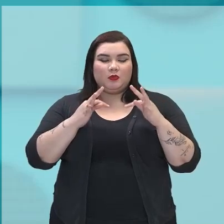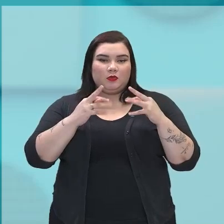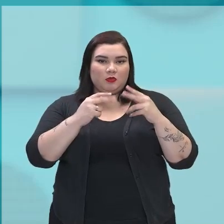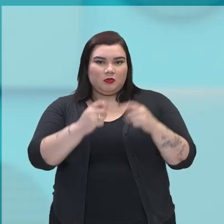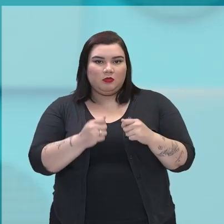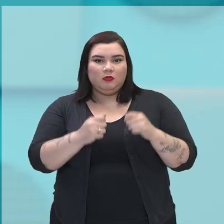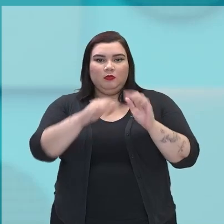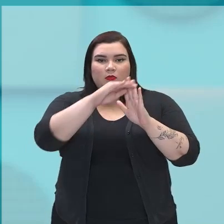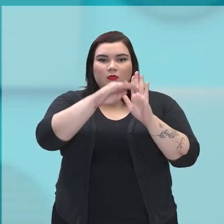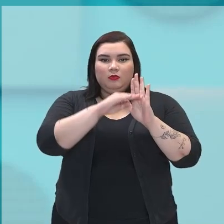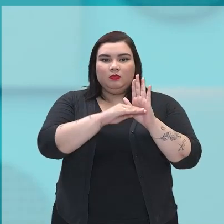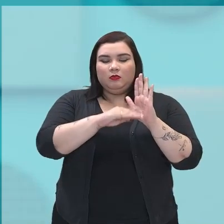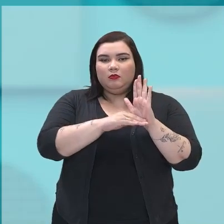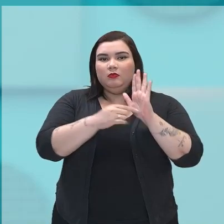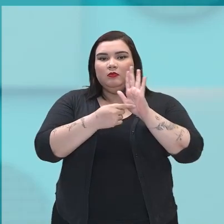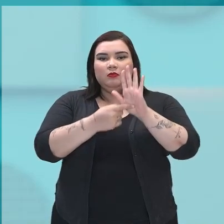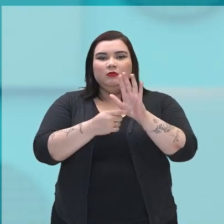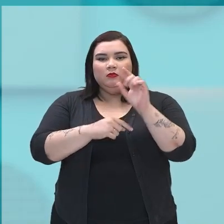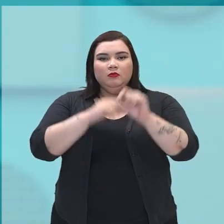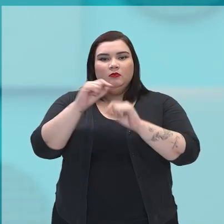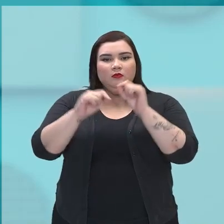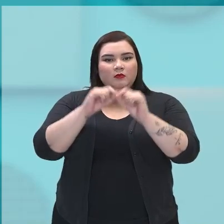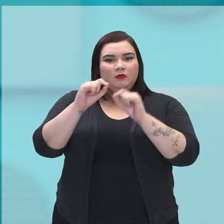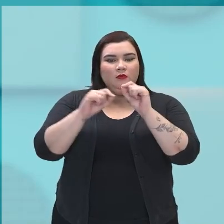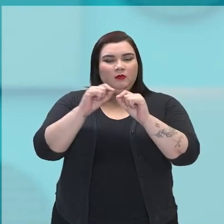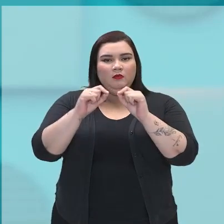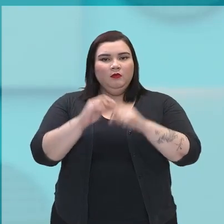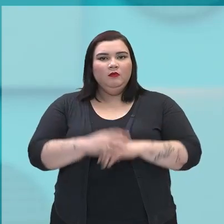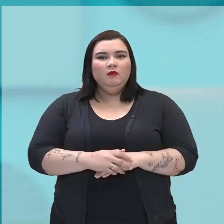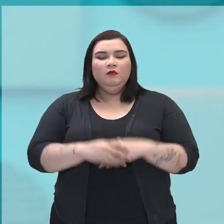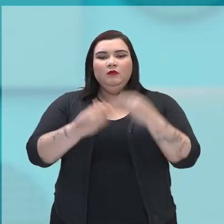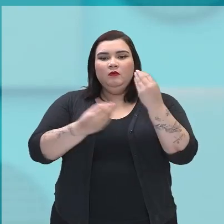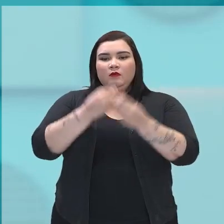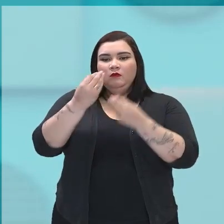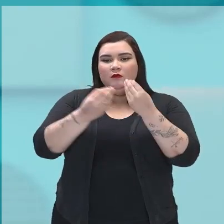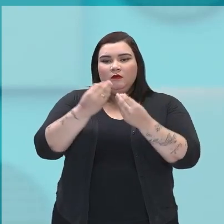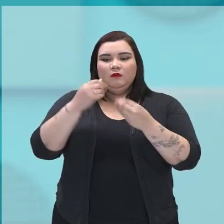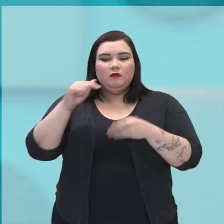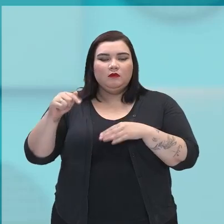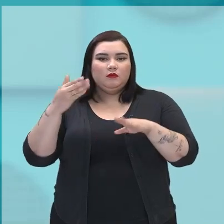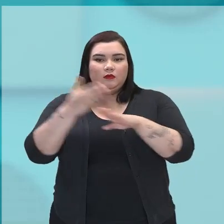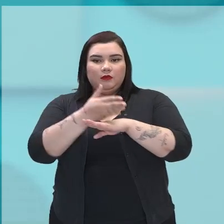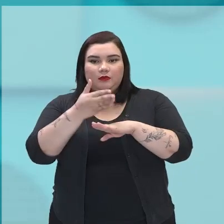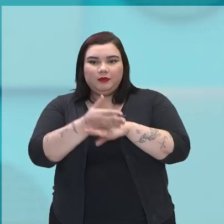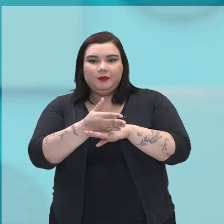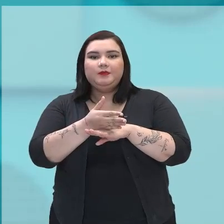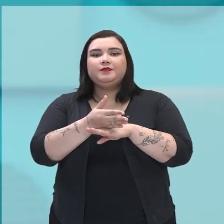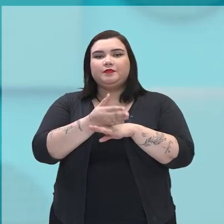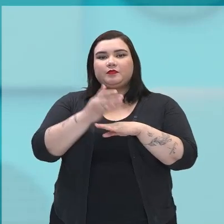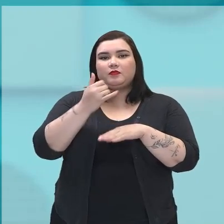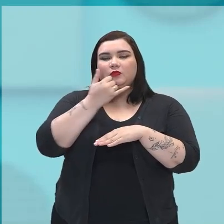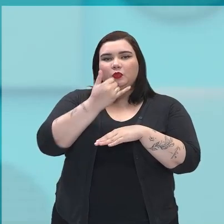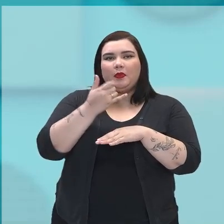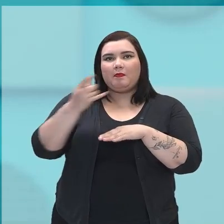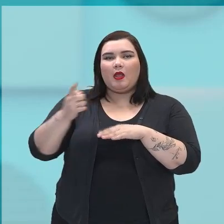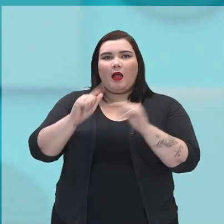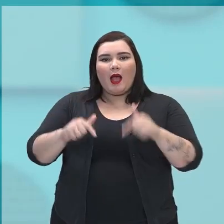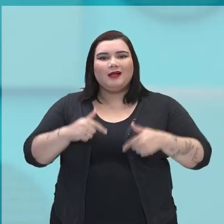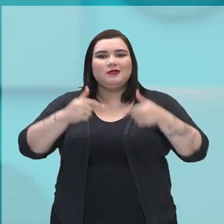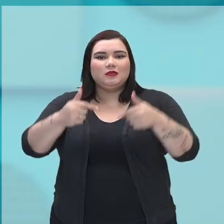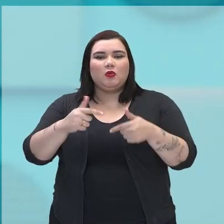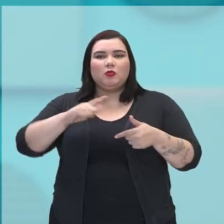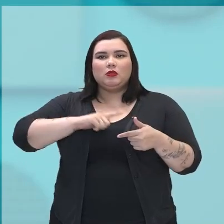aí dando a ideia com quanta frequência, com qual frequência ela pratica alguma ação.